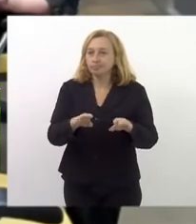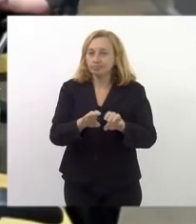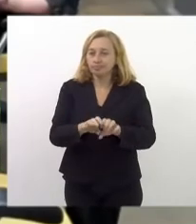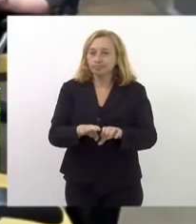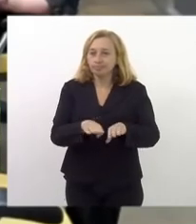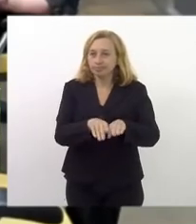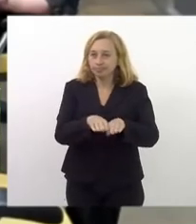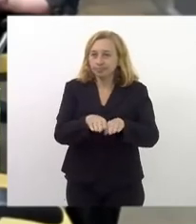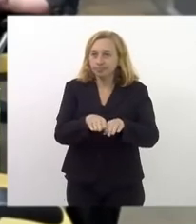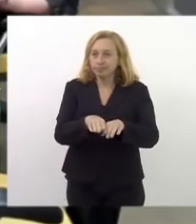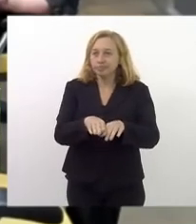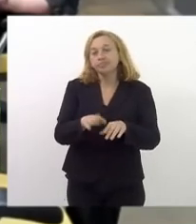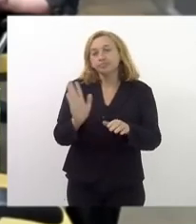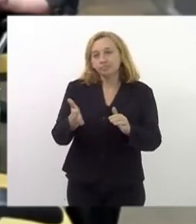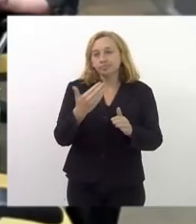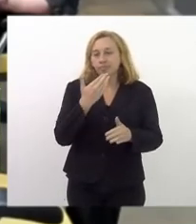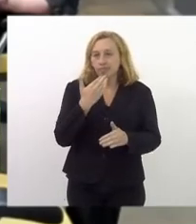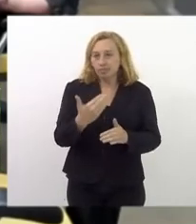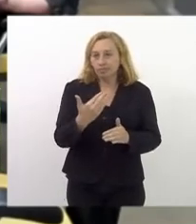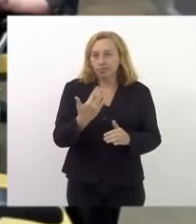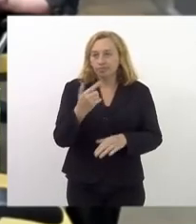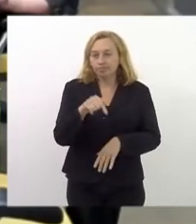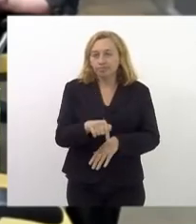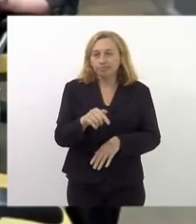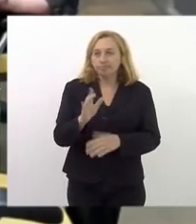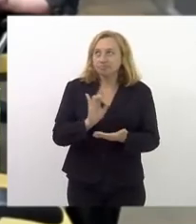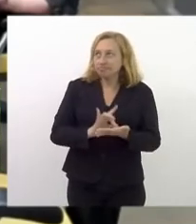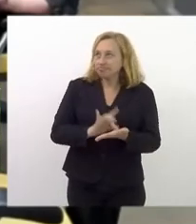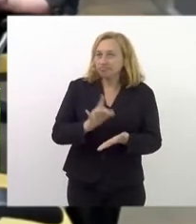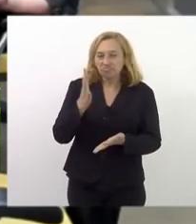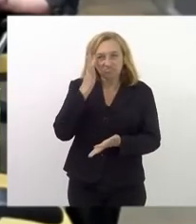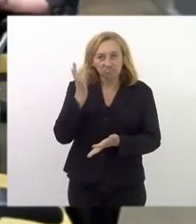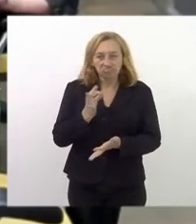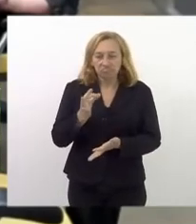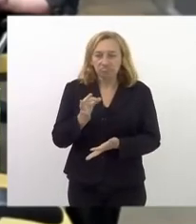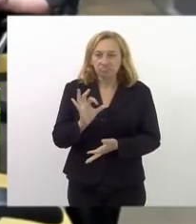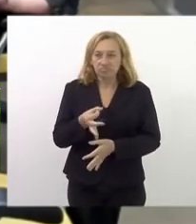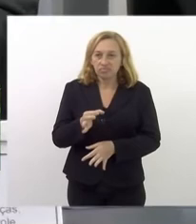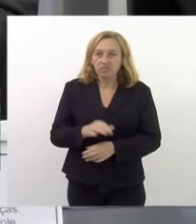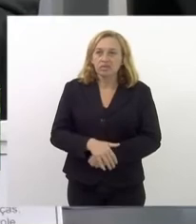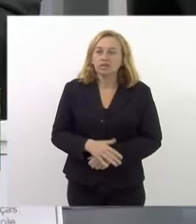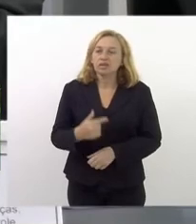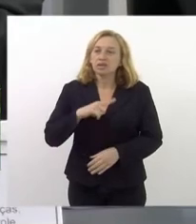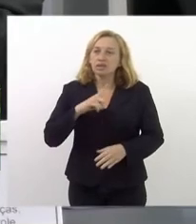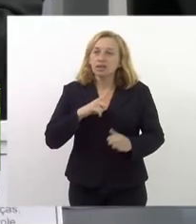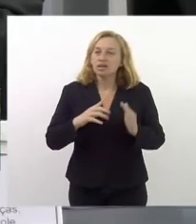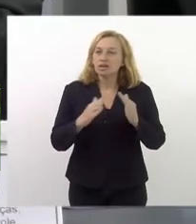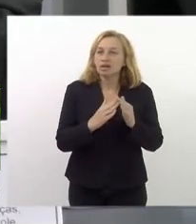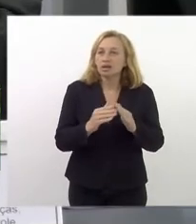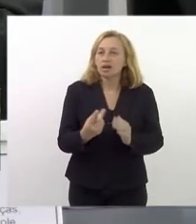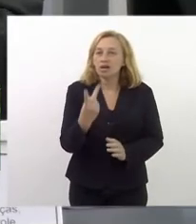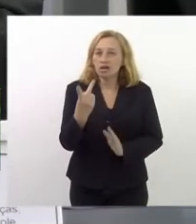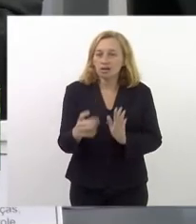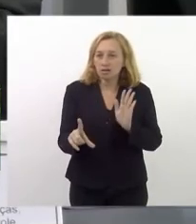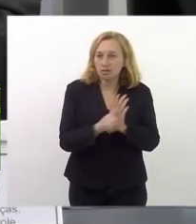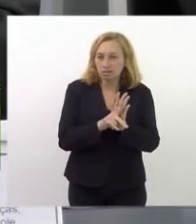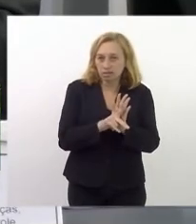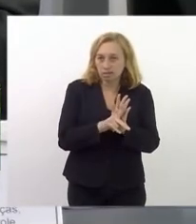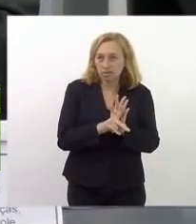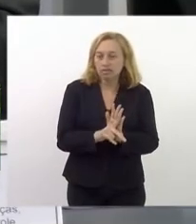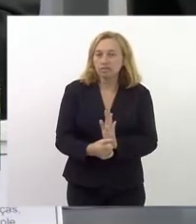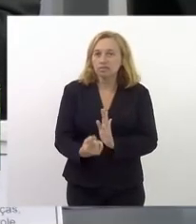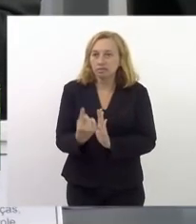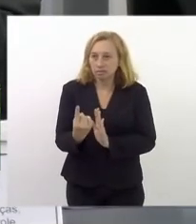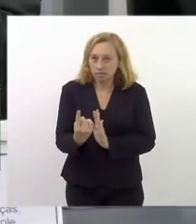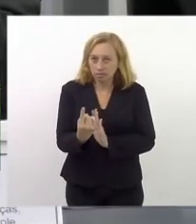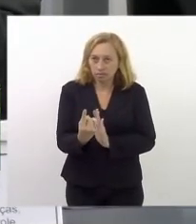feito encaminhamento aqui, eu, de verdade agora eu não sei de cabeça. Nós temos na casa dois projetos. Um,